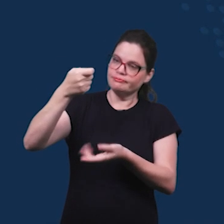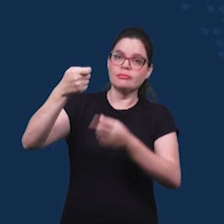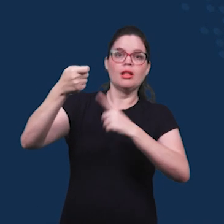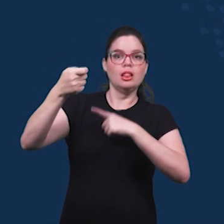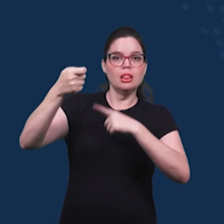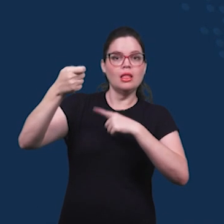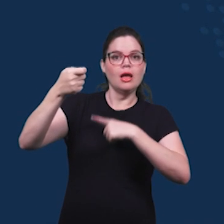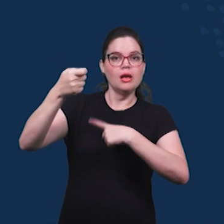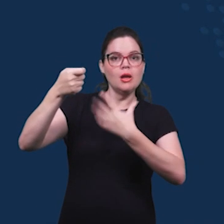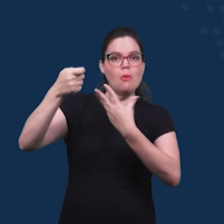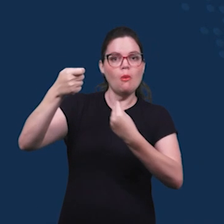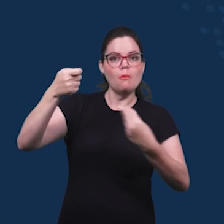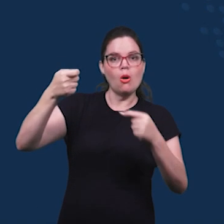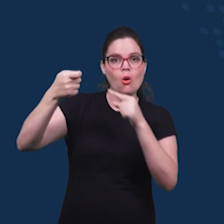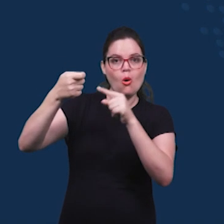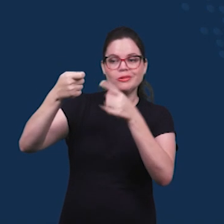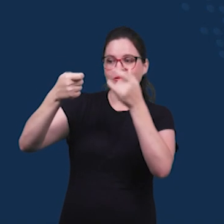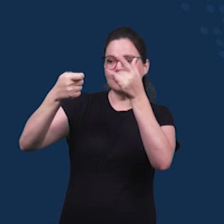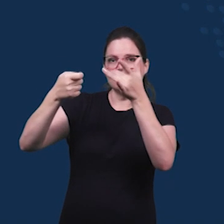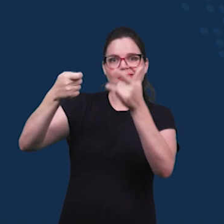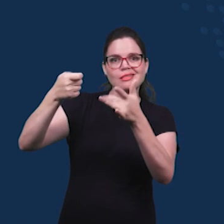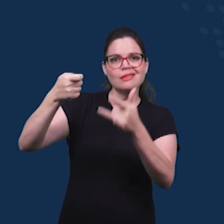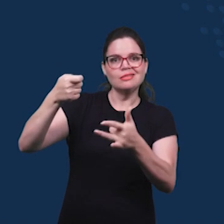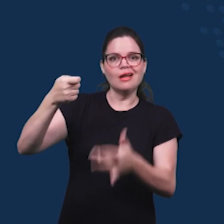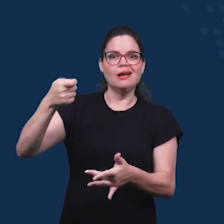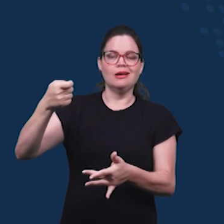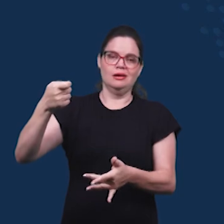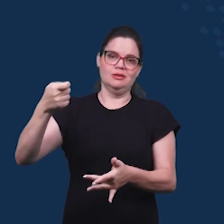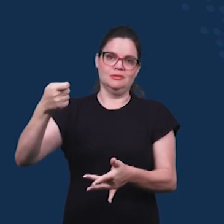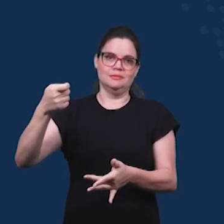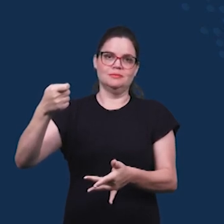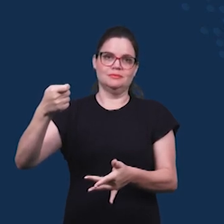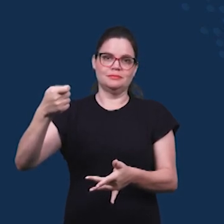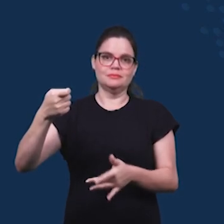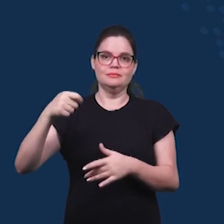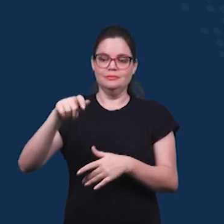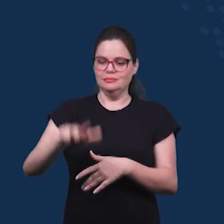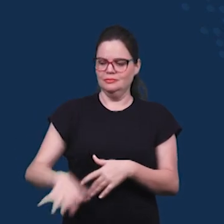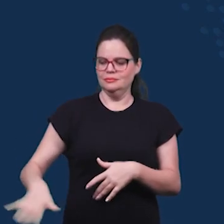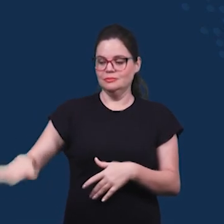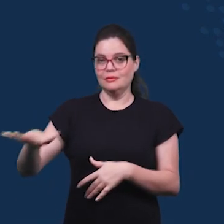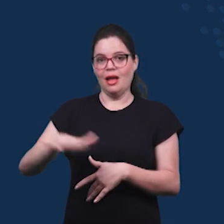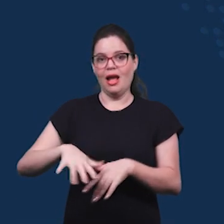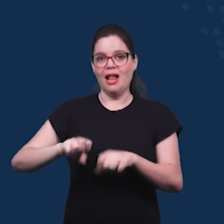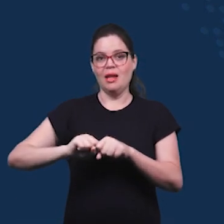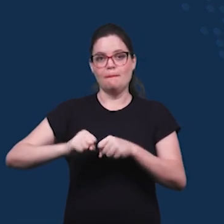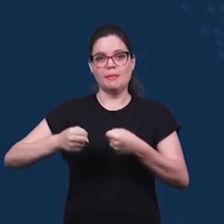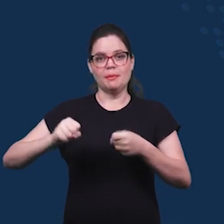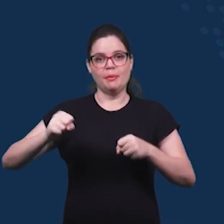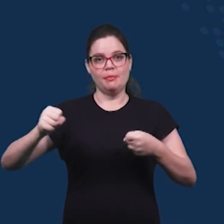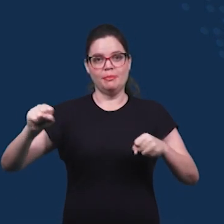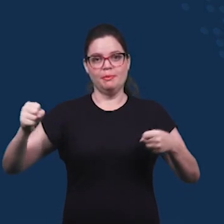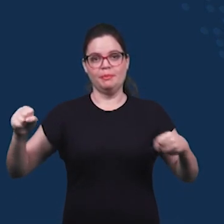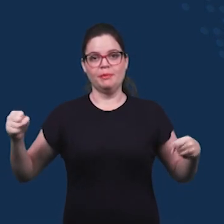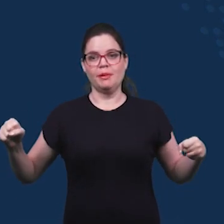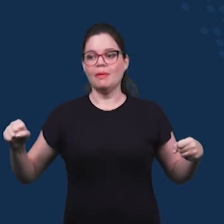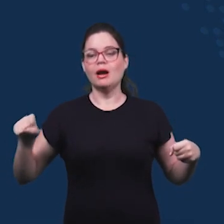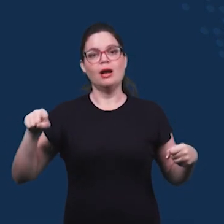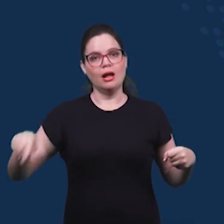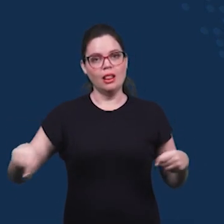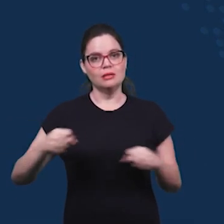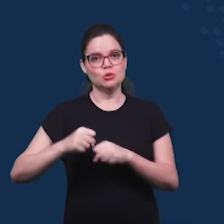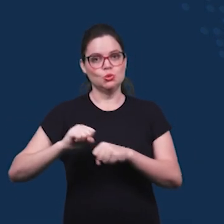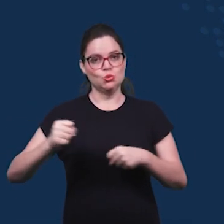ali. Essa região ela é tão grande que a sua extensão desse lixo